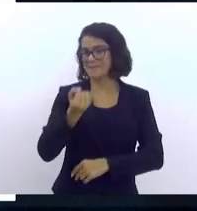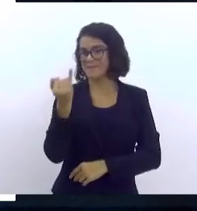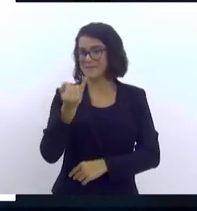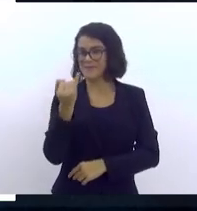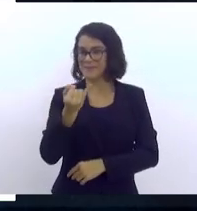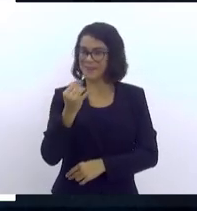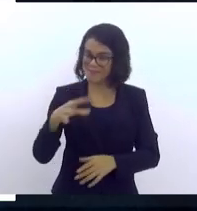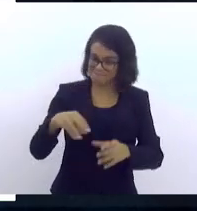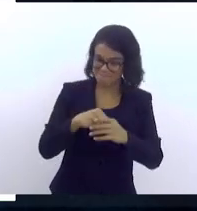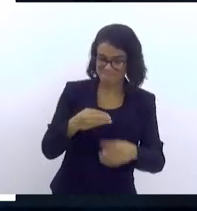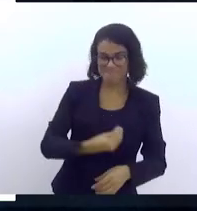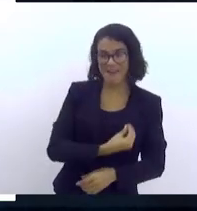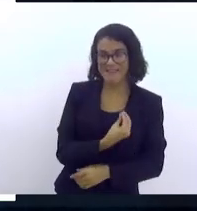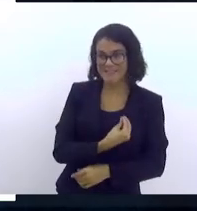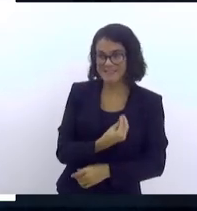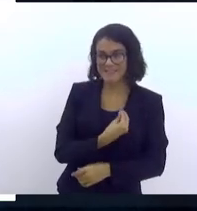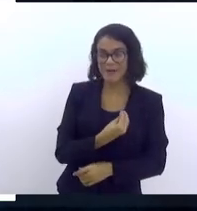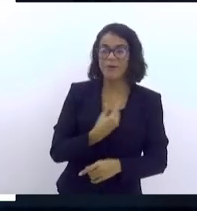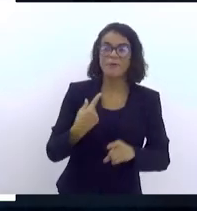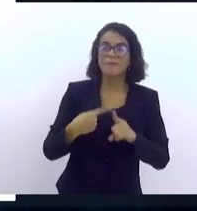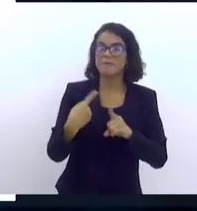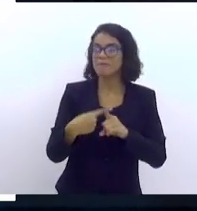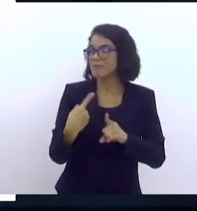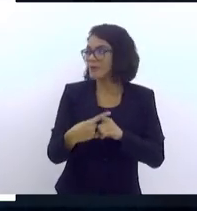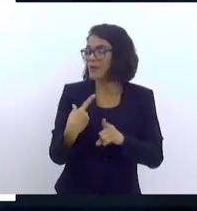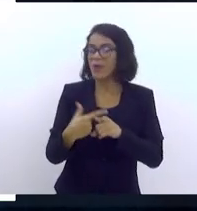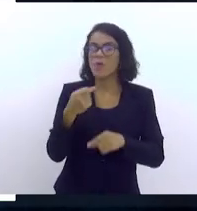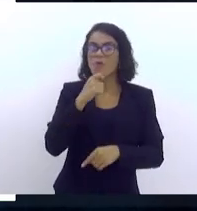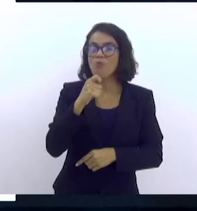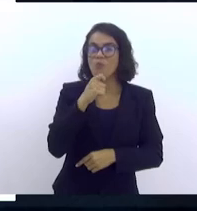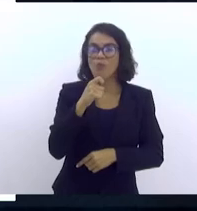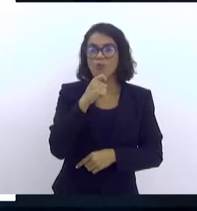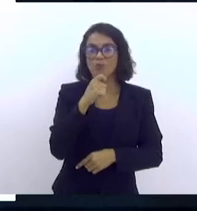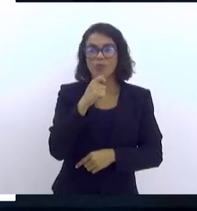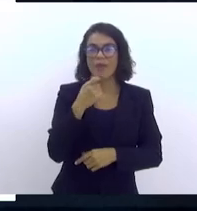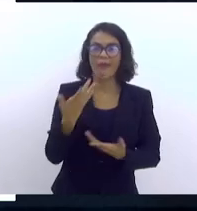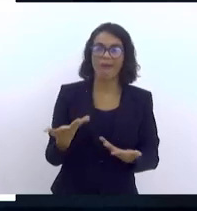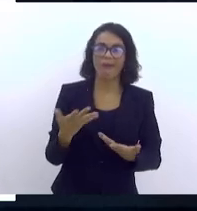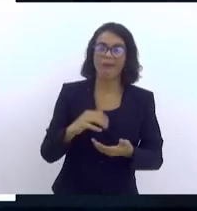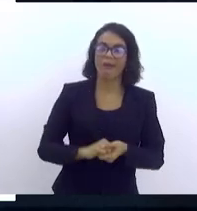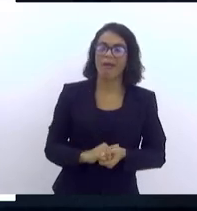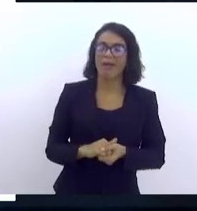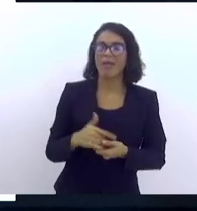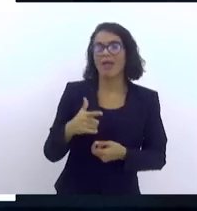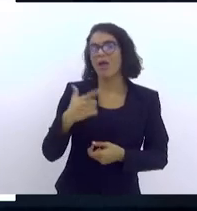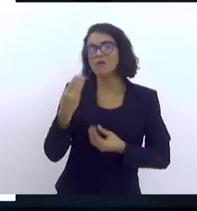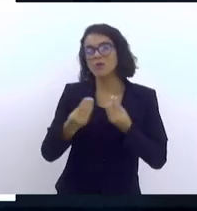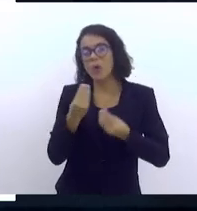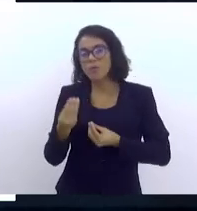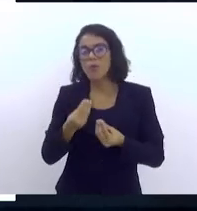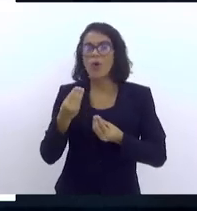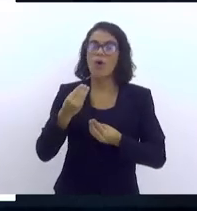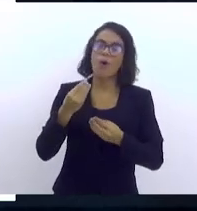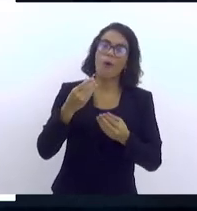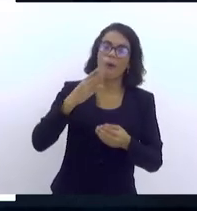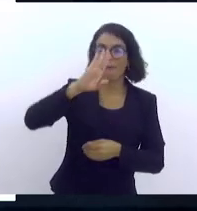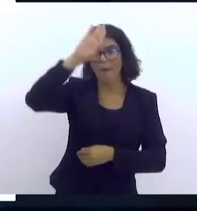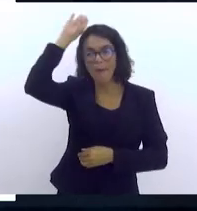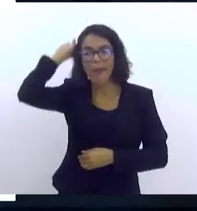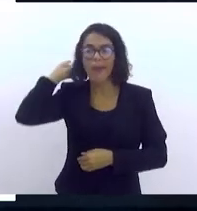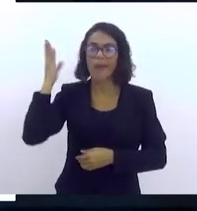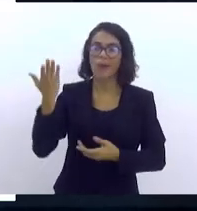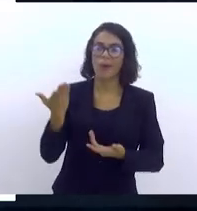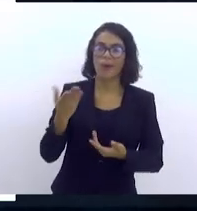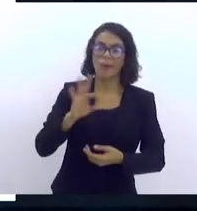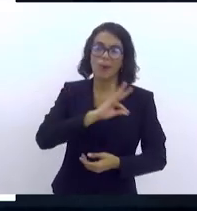espaços de participação porque não existe uma fórmula precisa de um tal Professor com um policial com um bombeiro e aí